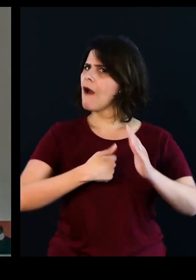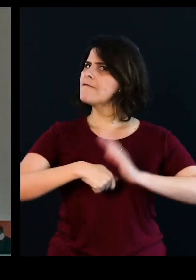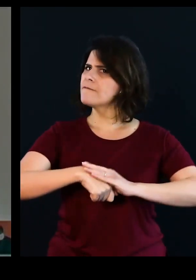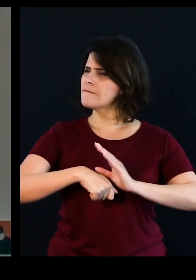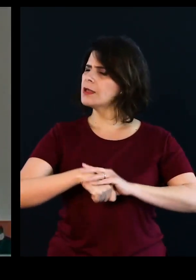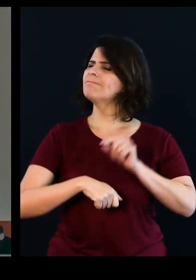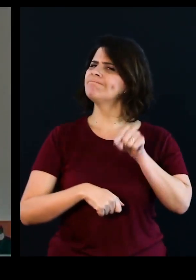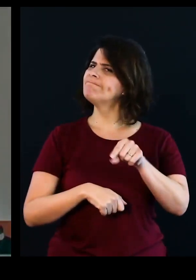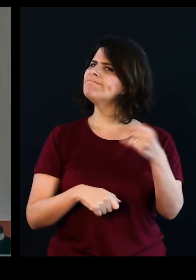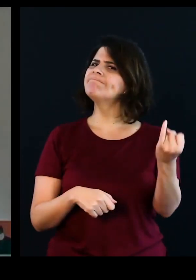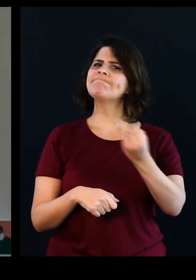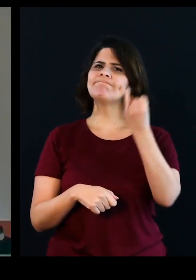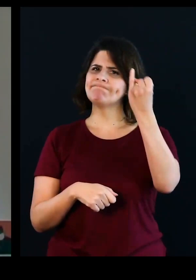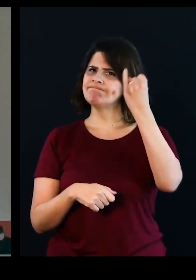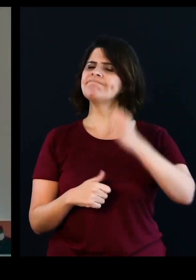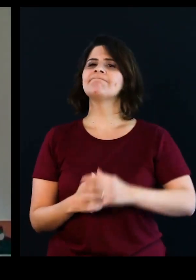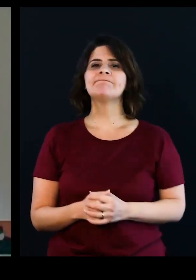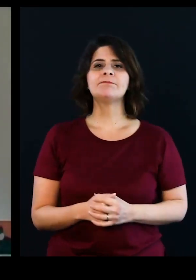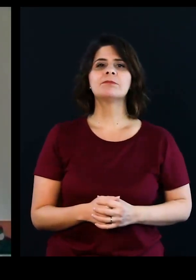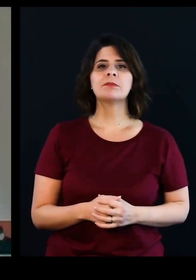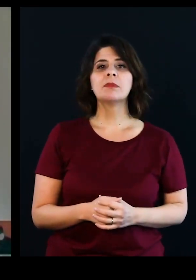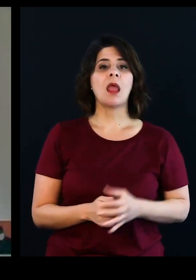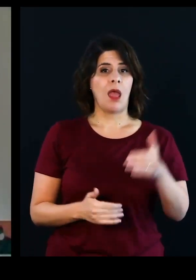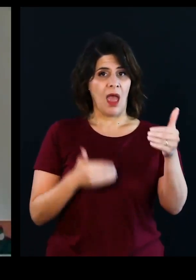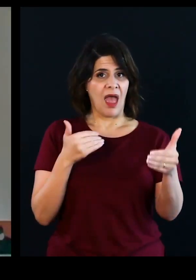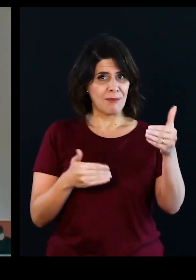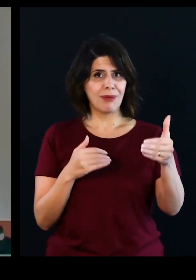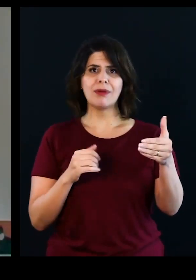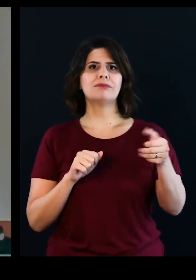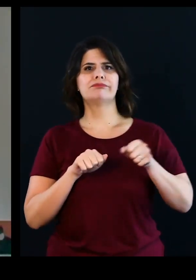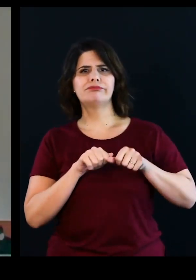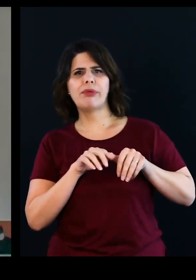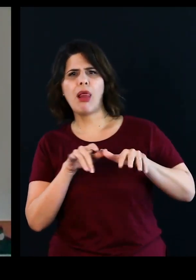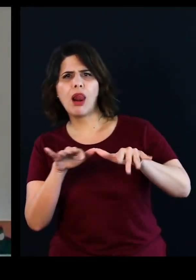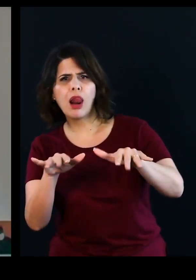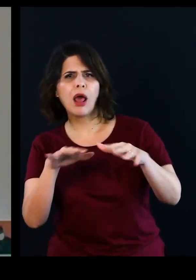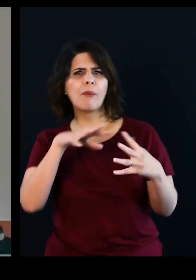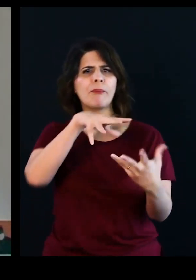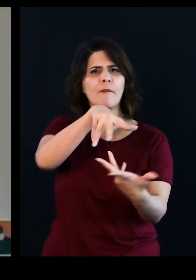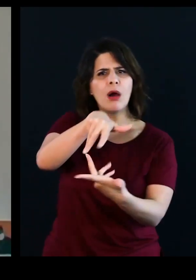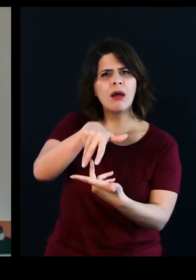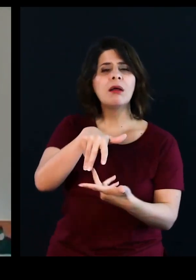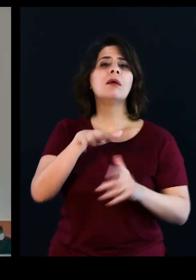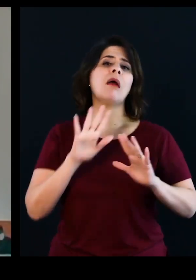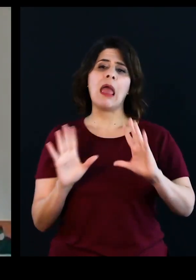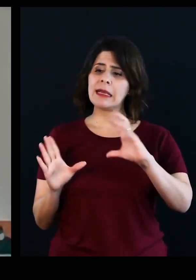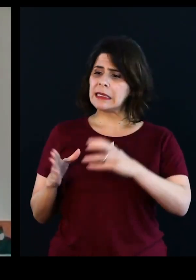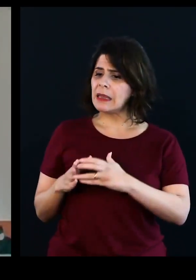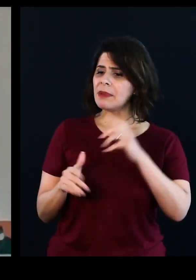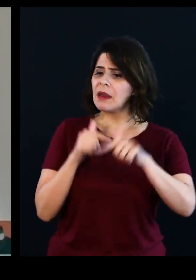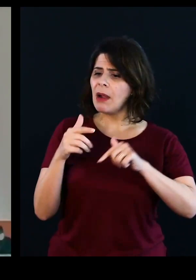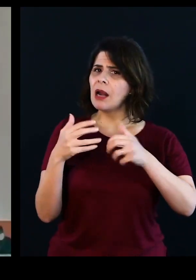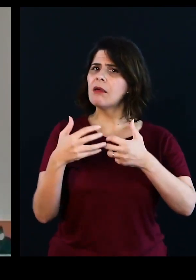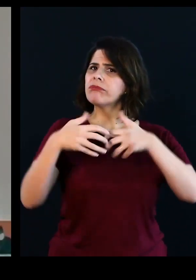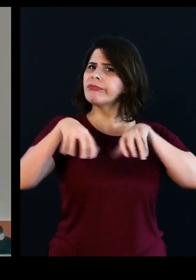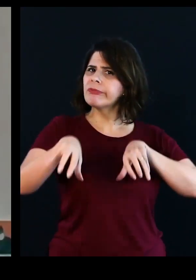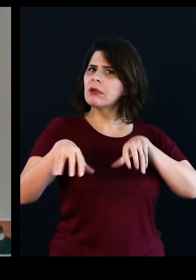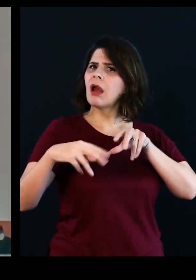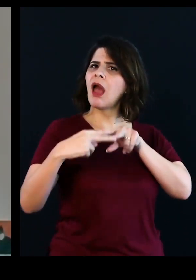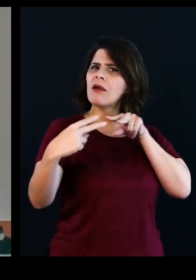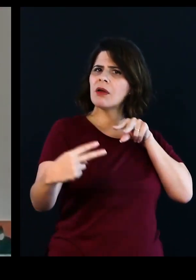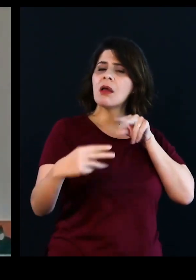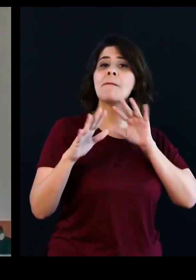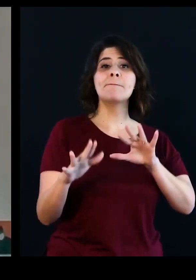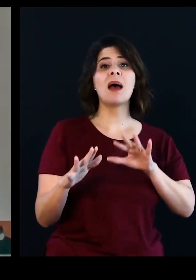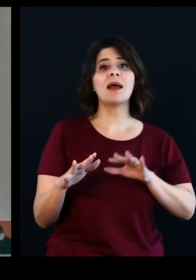uma coisa muito importante. Mesmo durante a pandemia, com toda a equipe trabalhando remotamente, nós conseguimos, com o apoio da